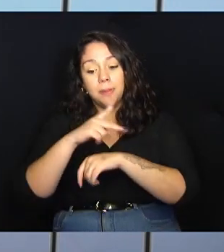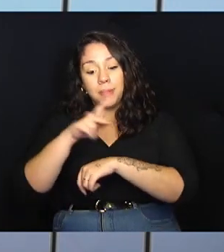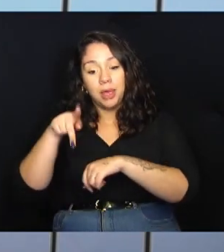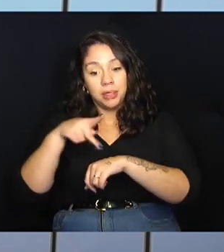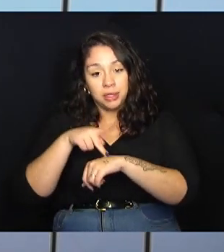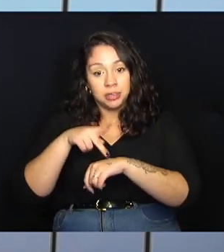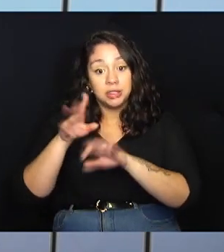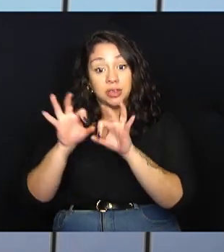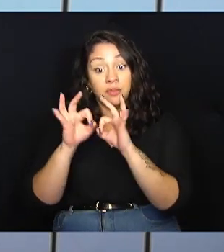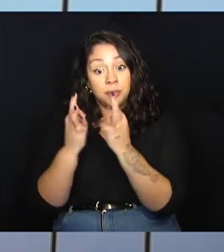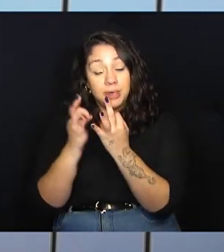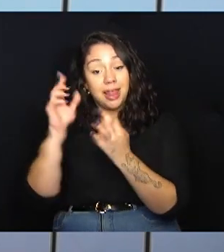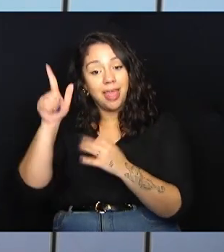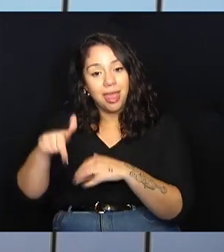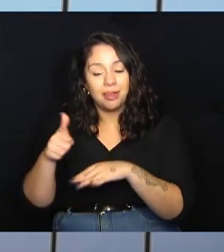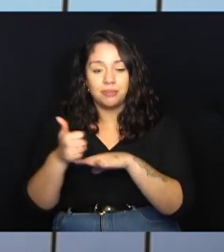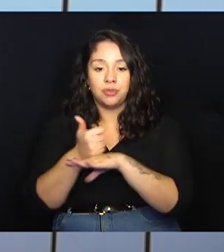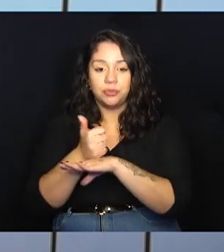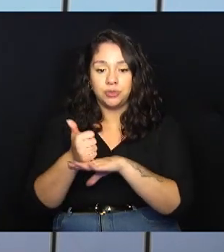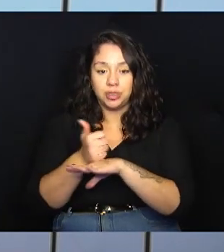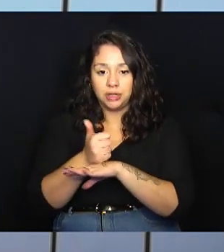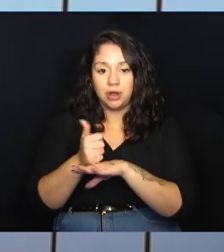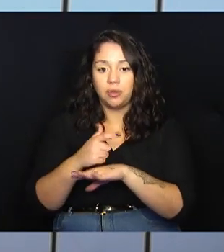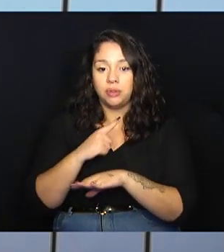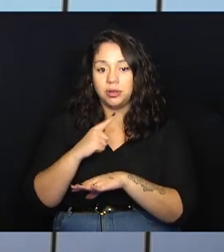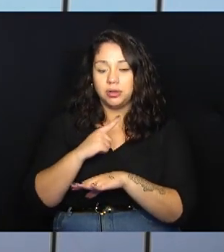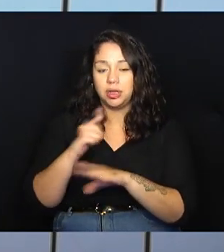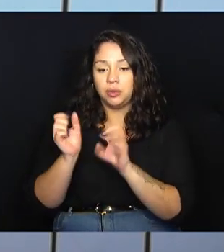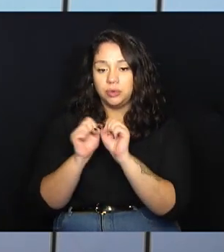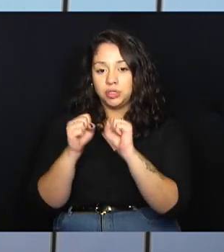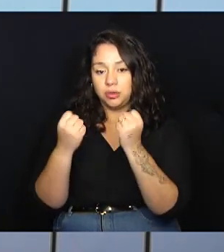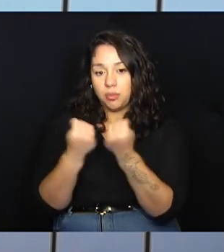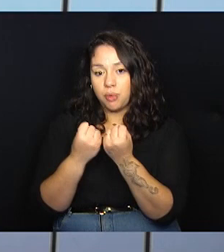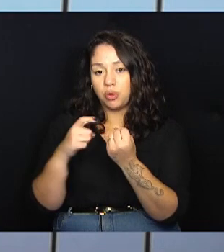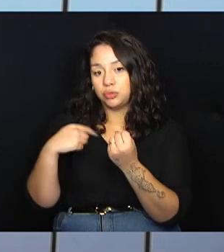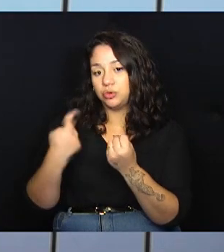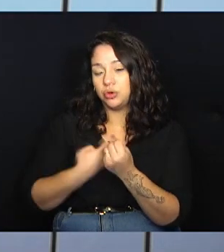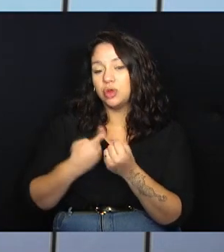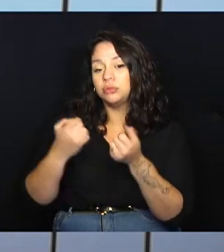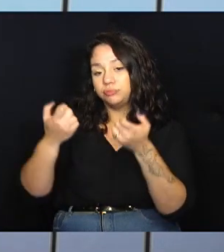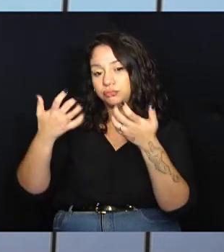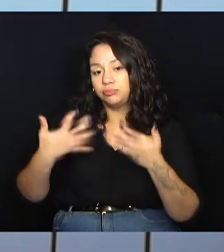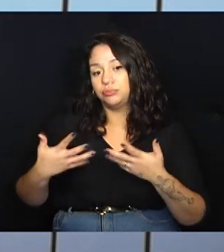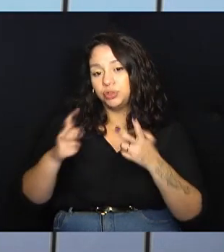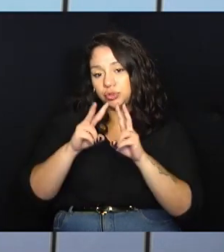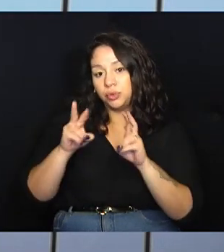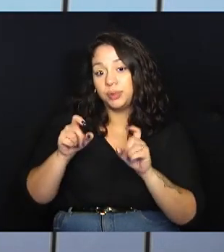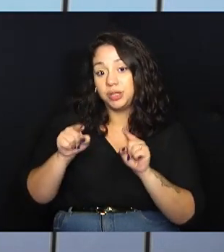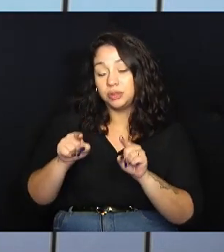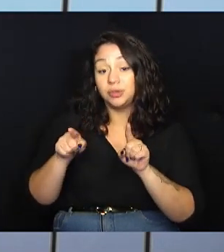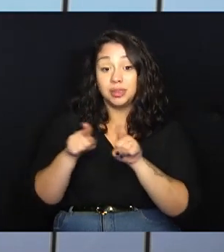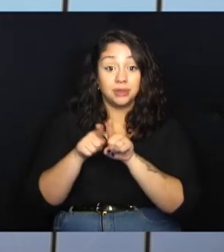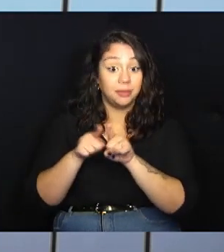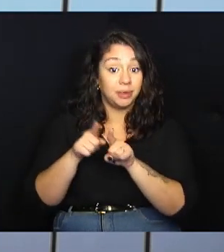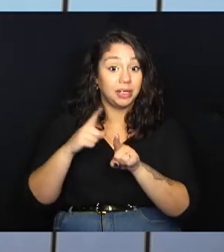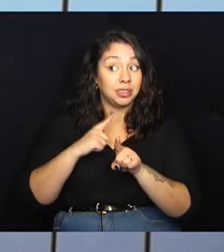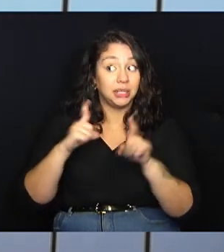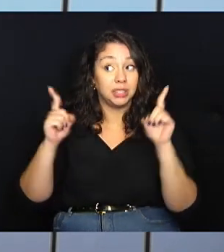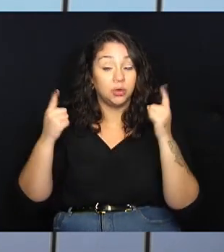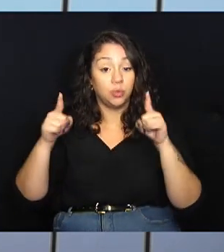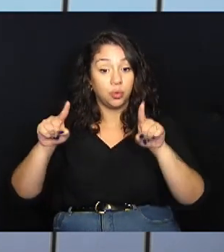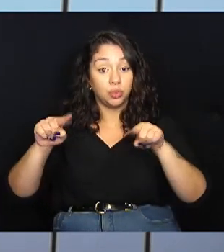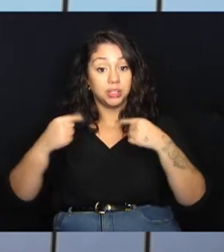são profissionais, nesse último simpósio nós ouvimos isso, que eles também estão enfrentando uma questão, que é a